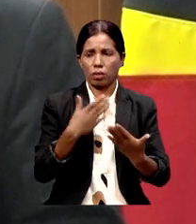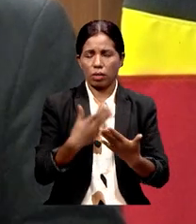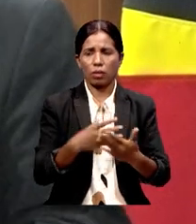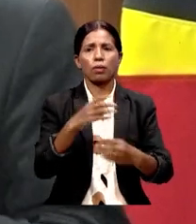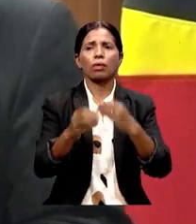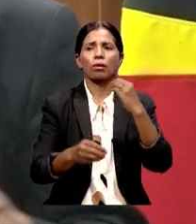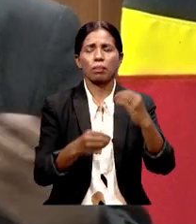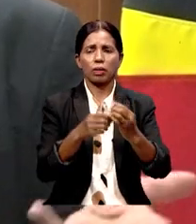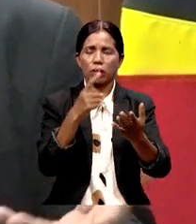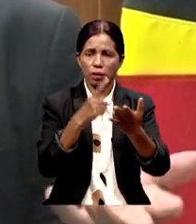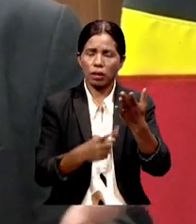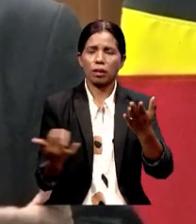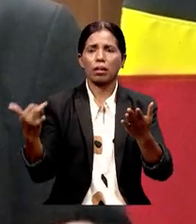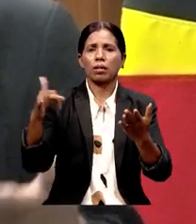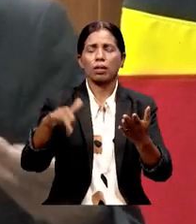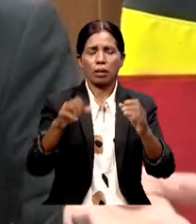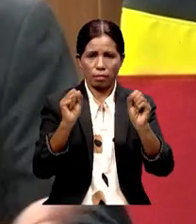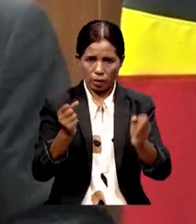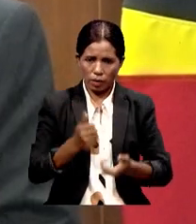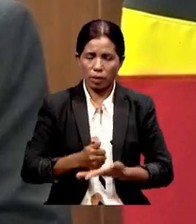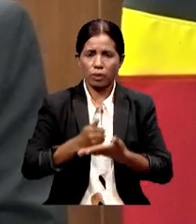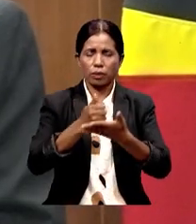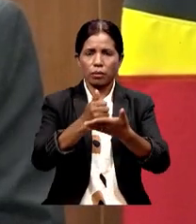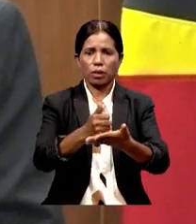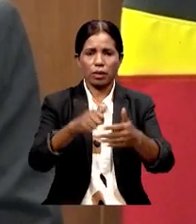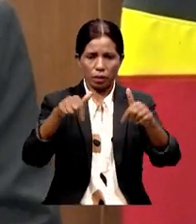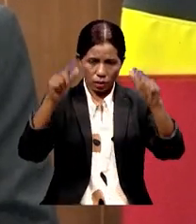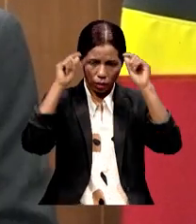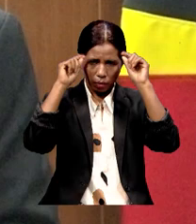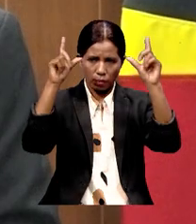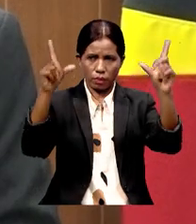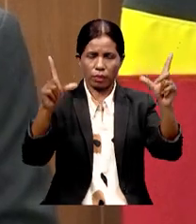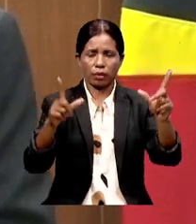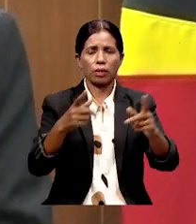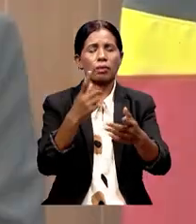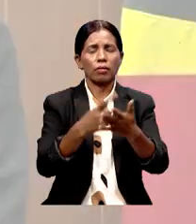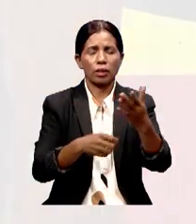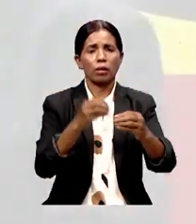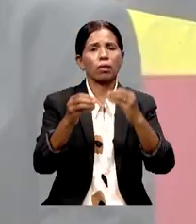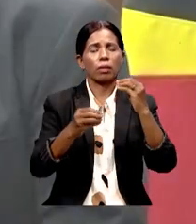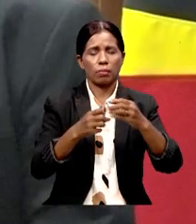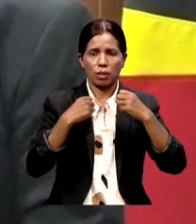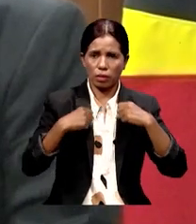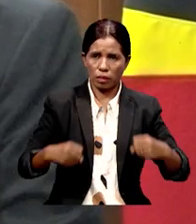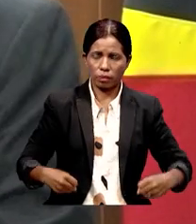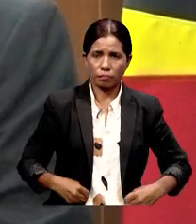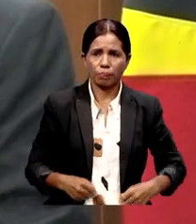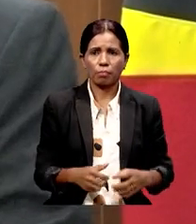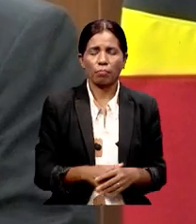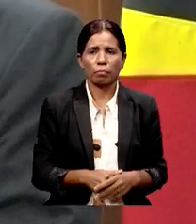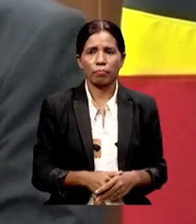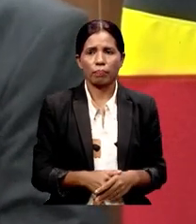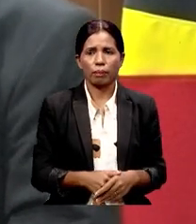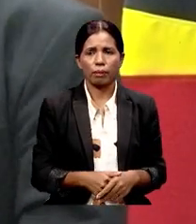a saída é merecida pela ajuda e a área de saúde. É meu grande prazer